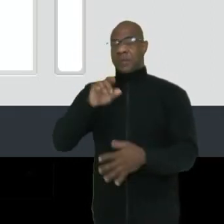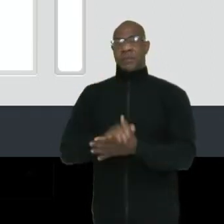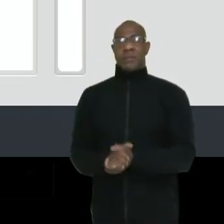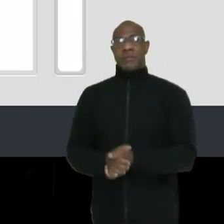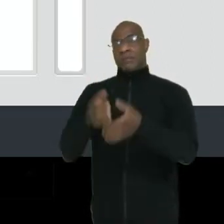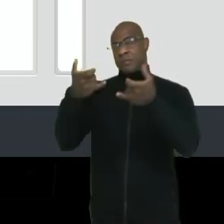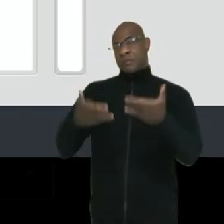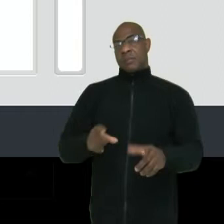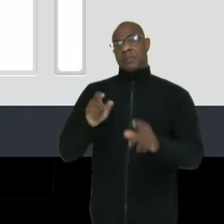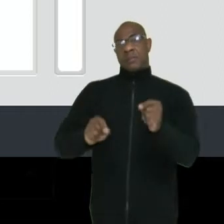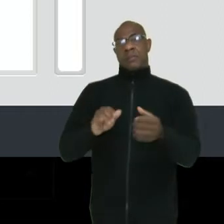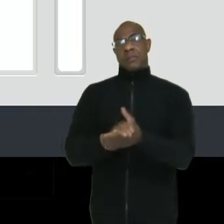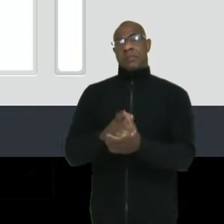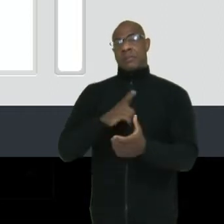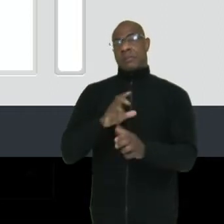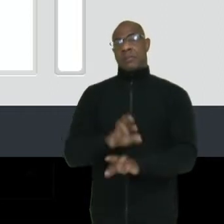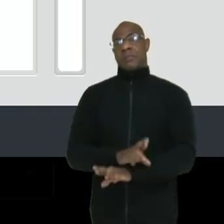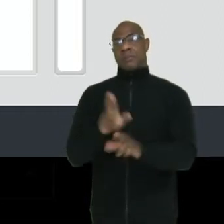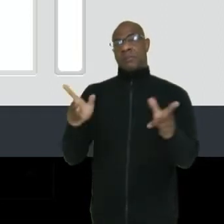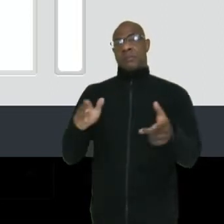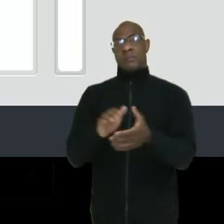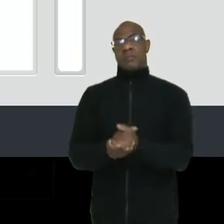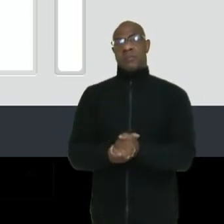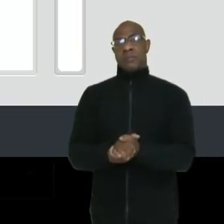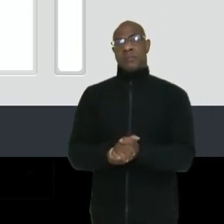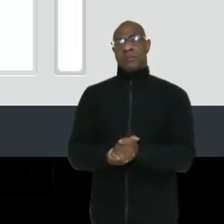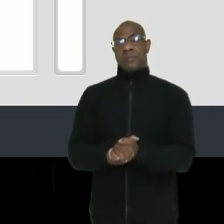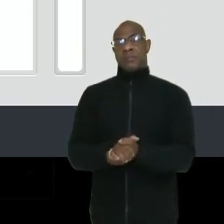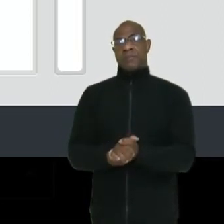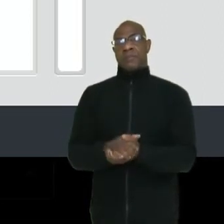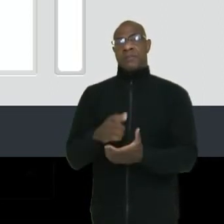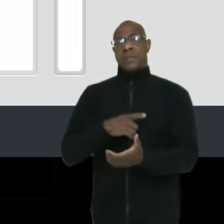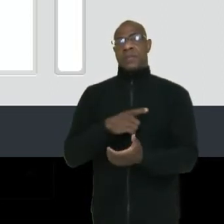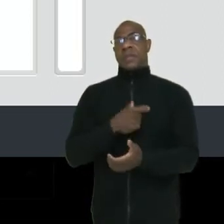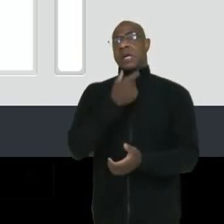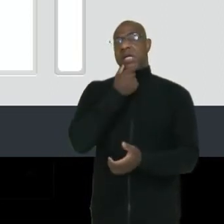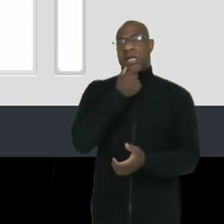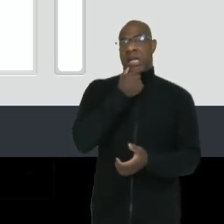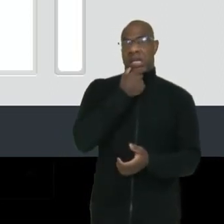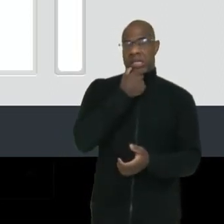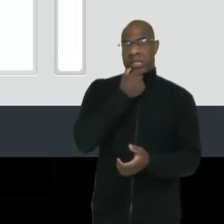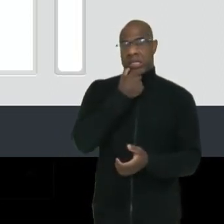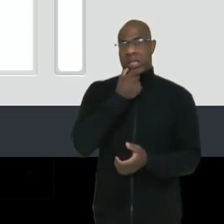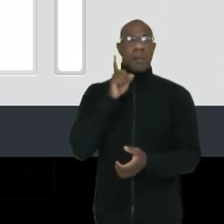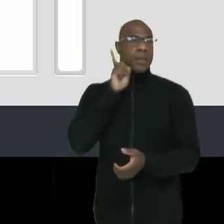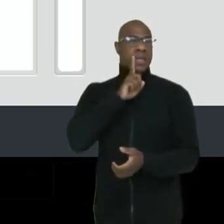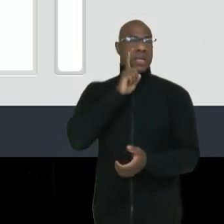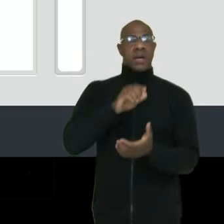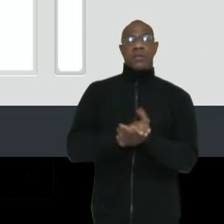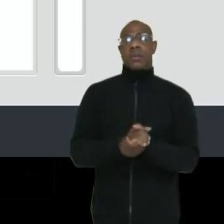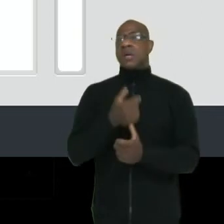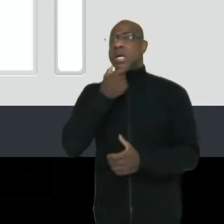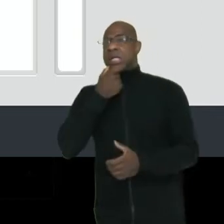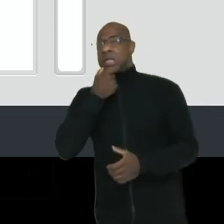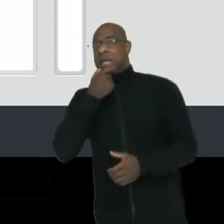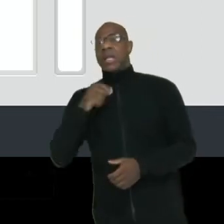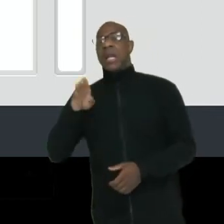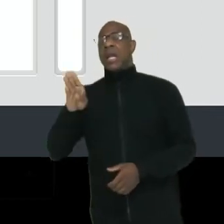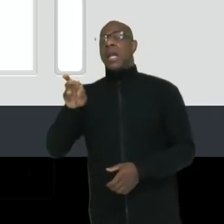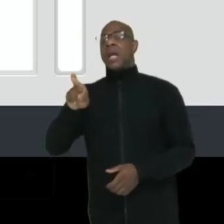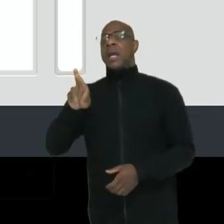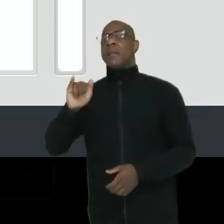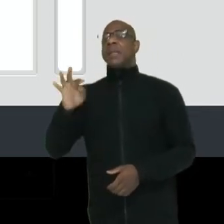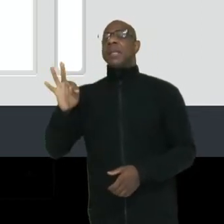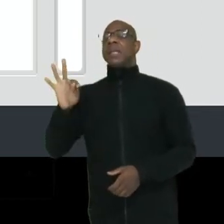explicação apontou uma diferença entre o inglês britânico e o inglês americano. Você percebeu isso? Né? Que um